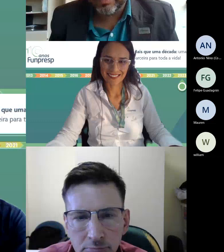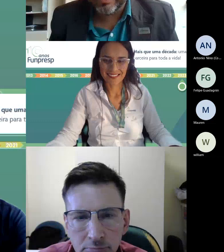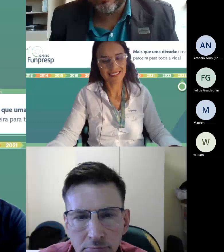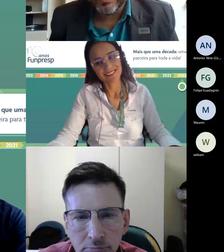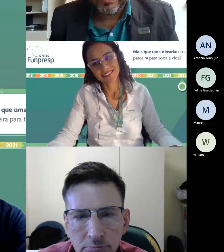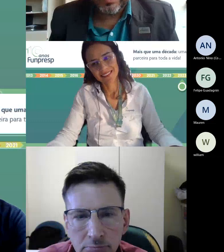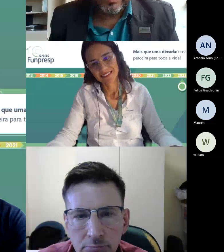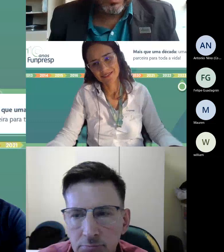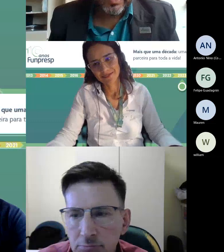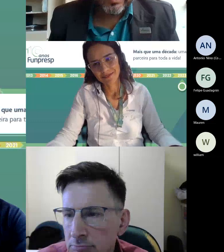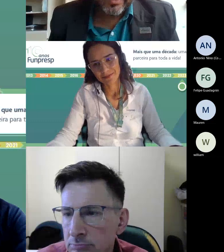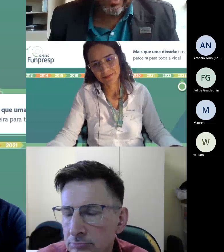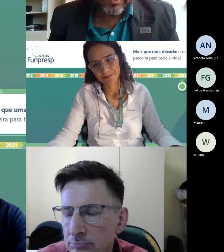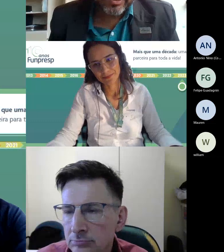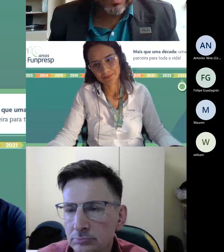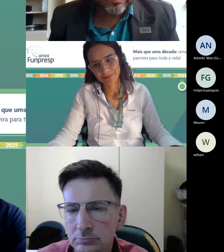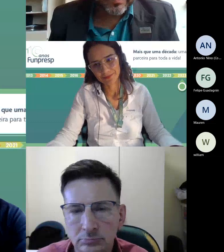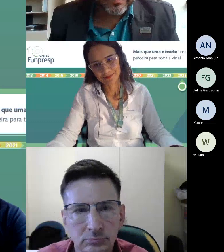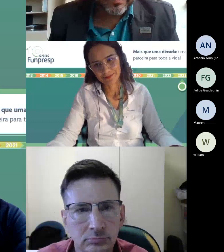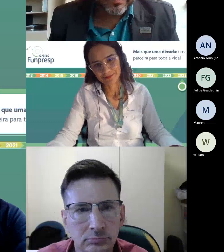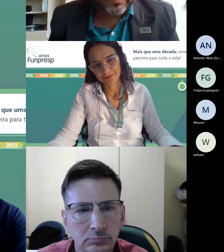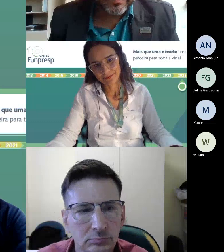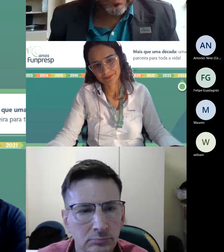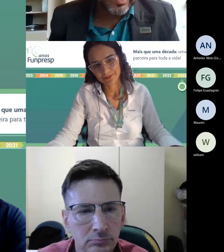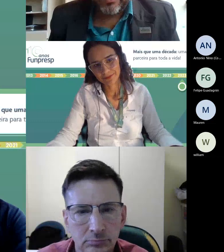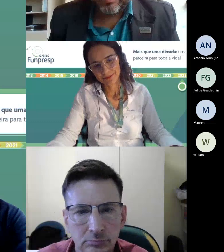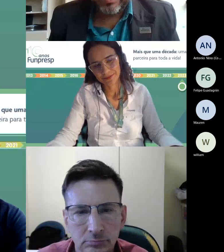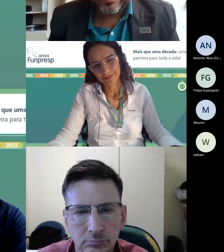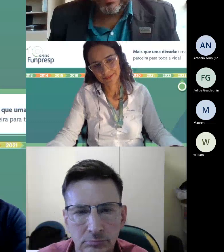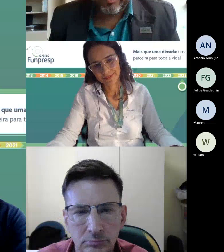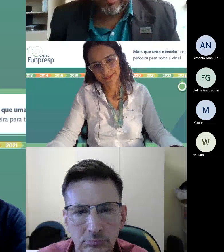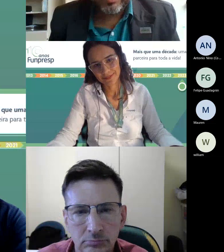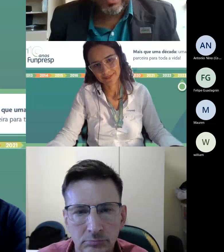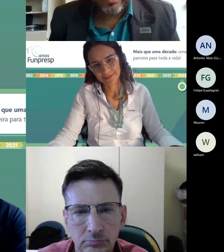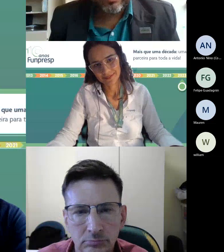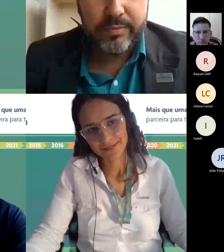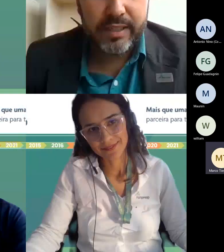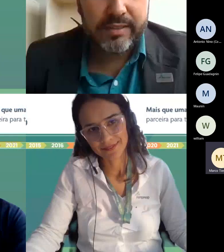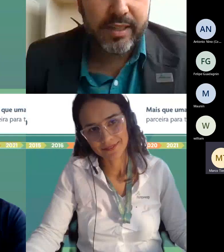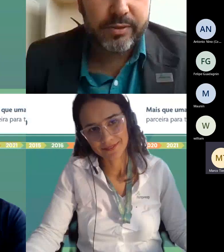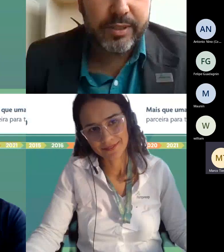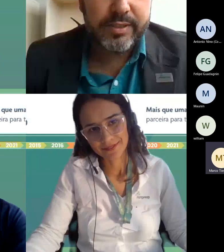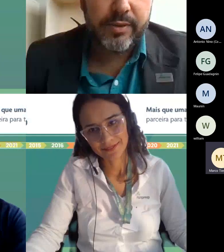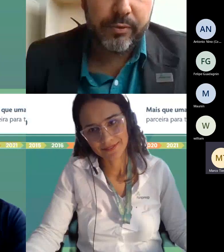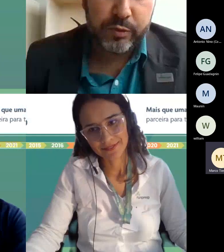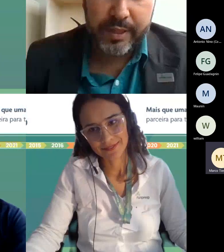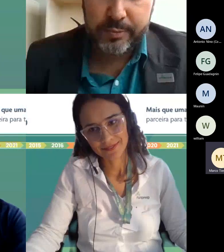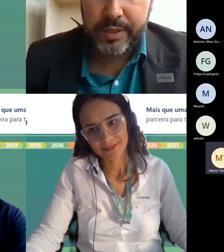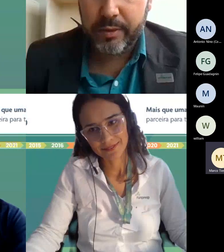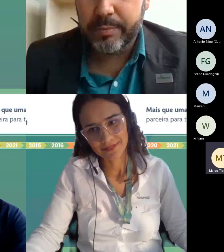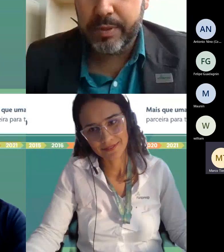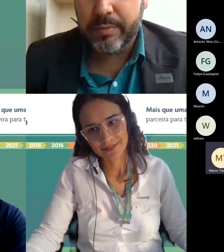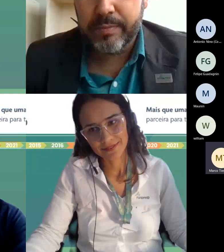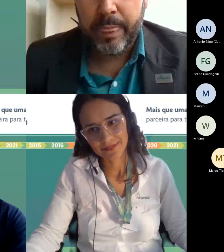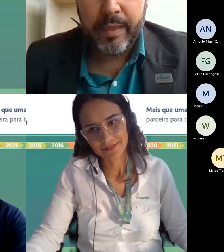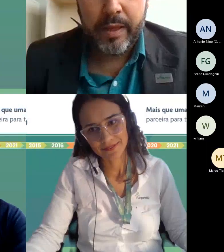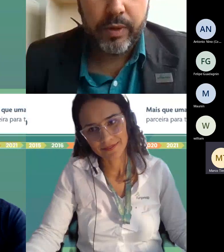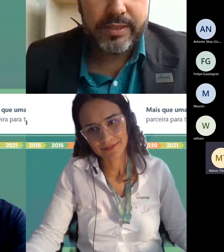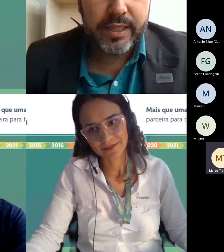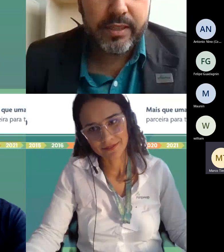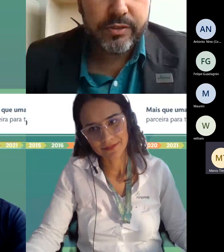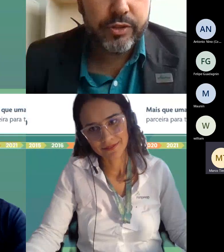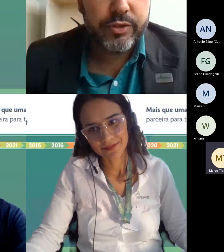Universidade Federal do Pampa, e a ideia hoje foi a princípio de um contato realizado entre a FUNSPRESP e a